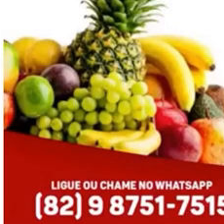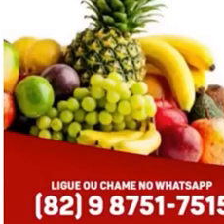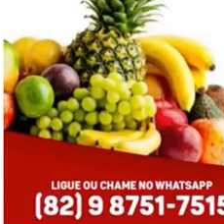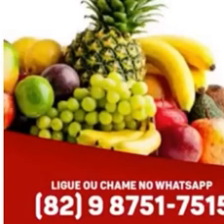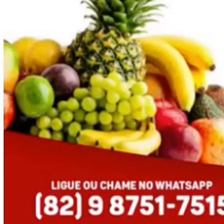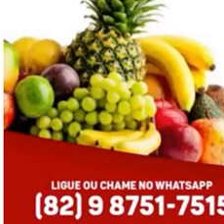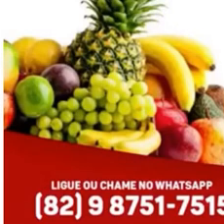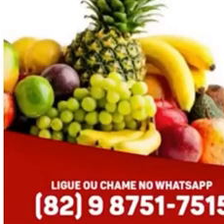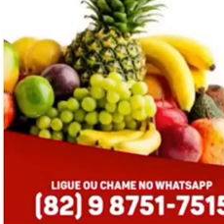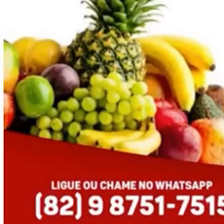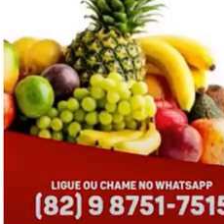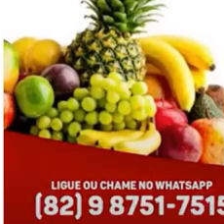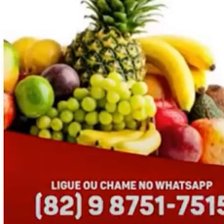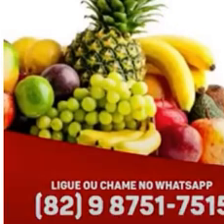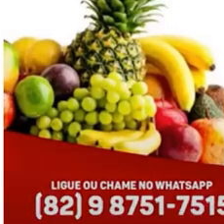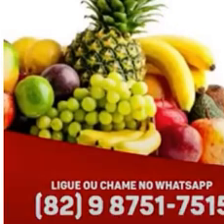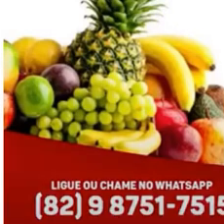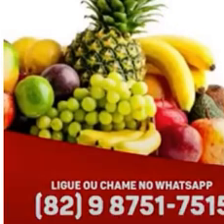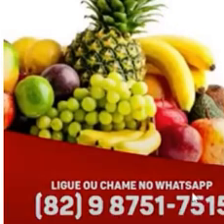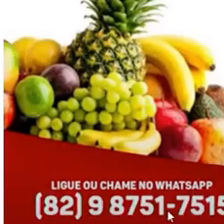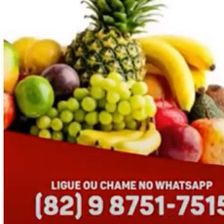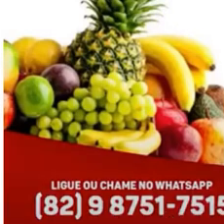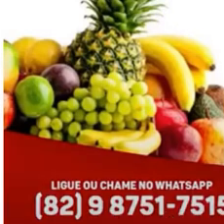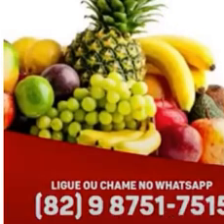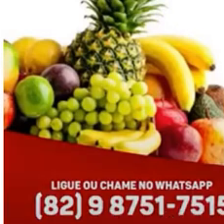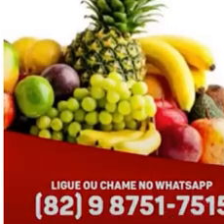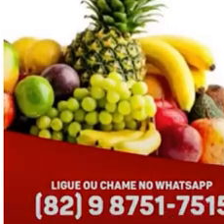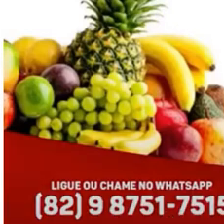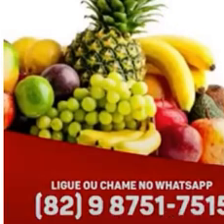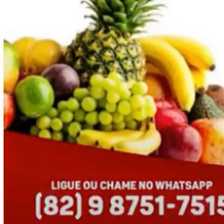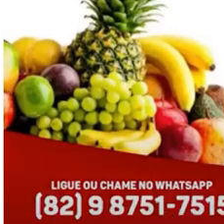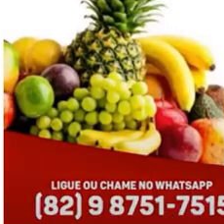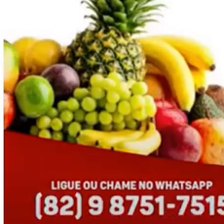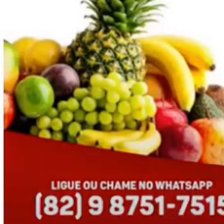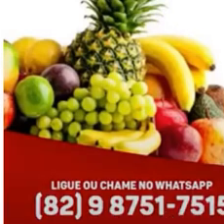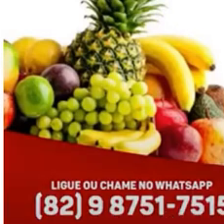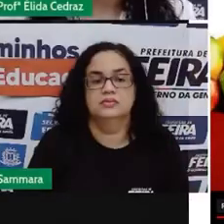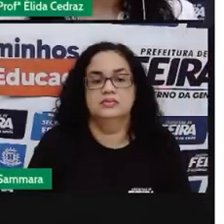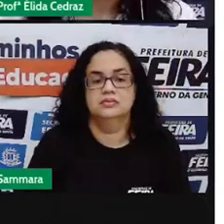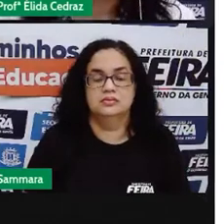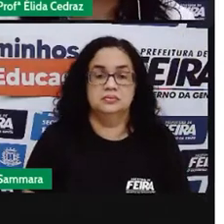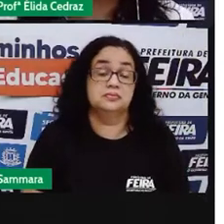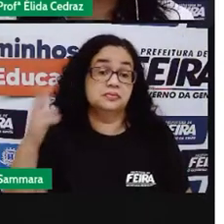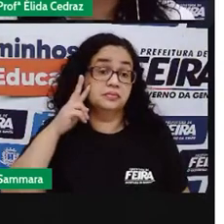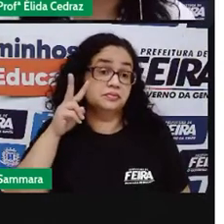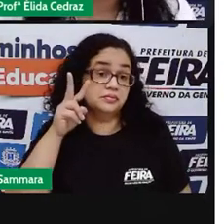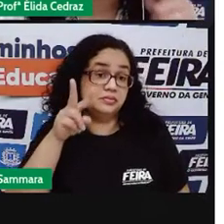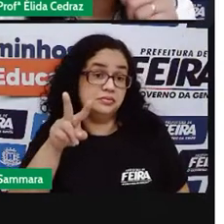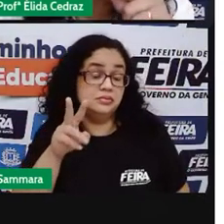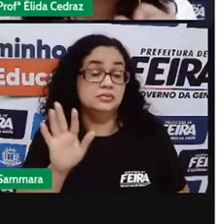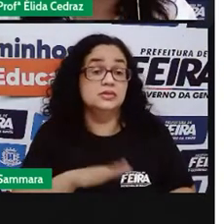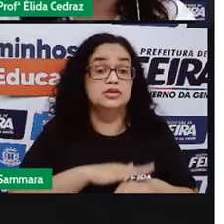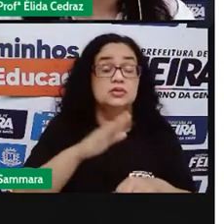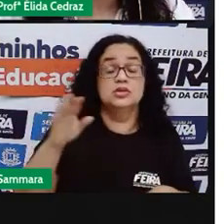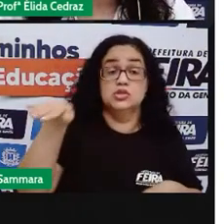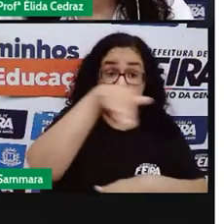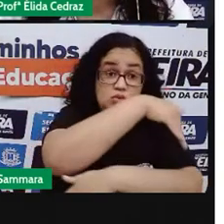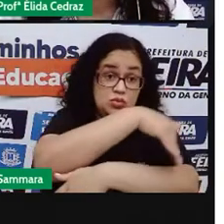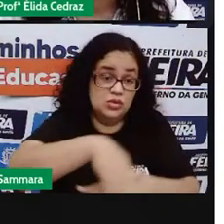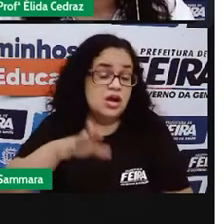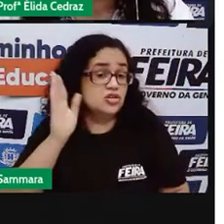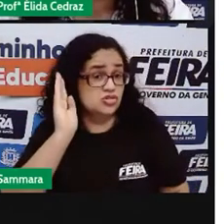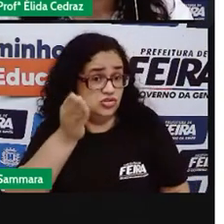facilitar ainda mais, aceitamos cartões de crédito e débito. É só... E aí, na sua rua,